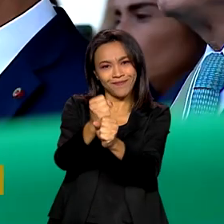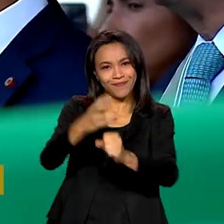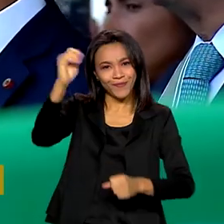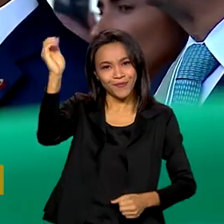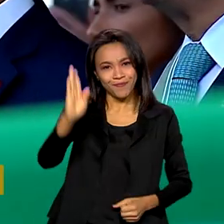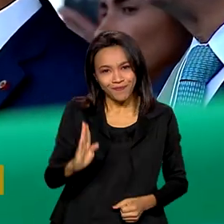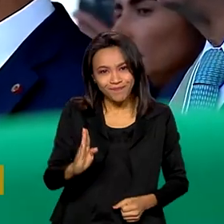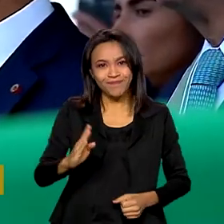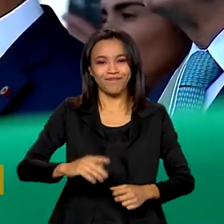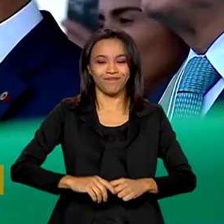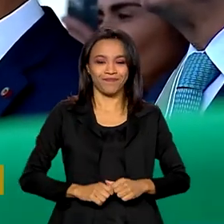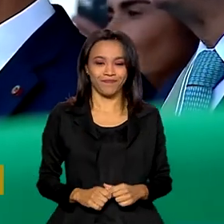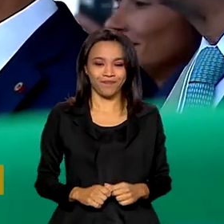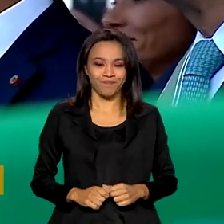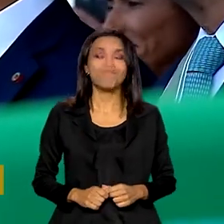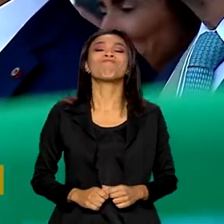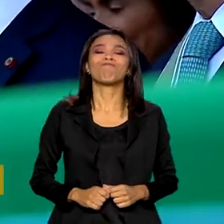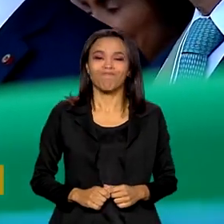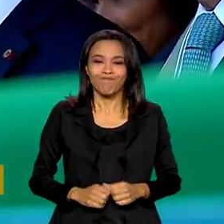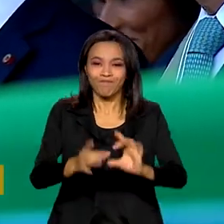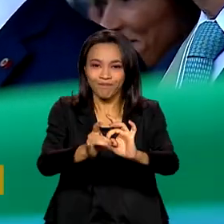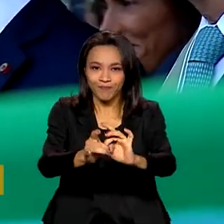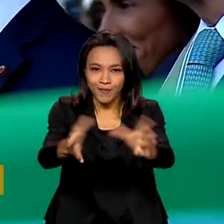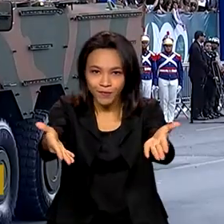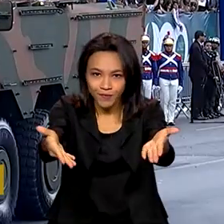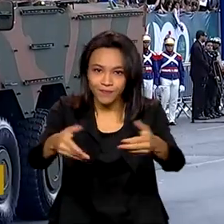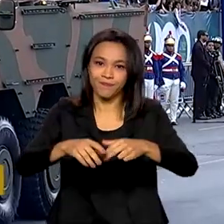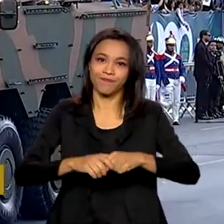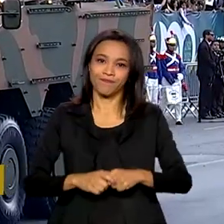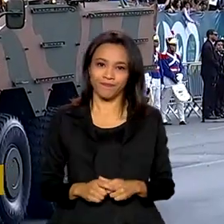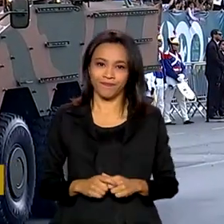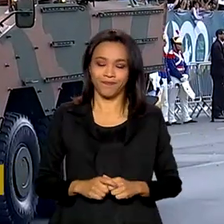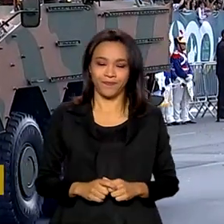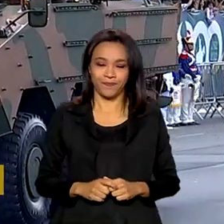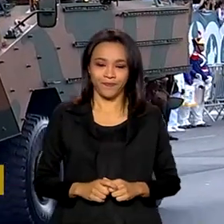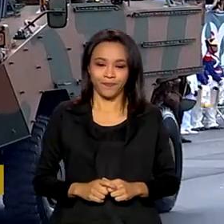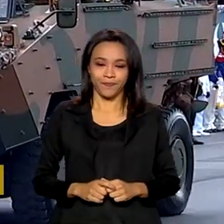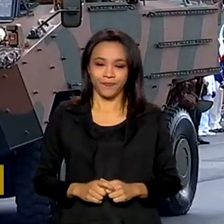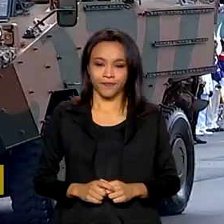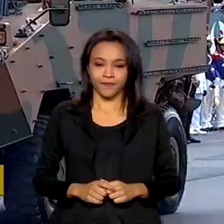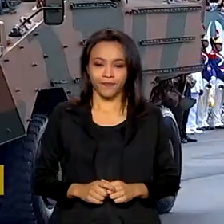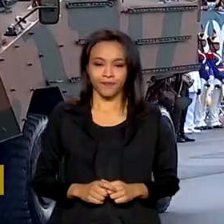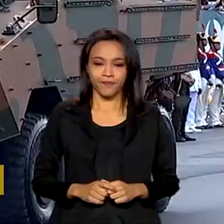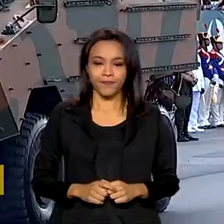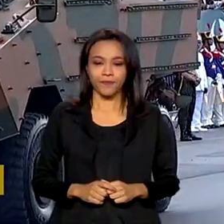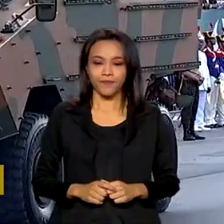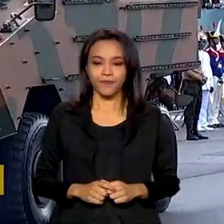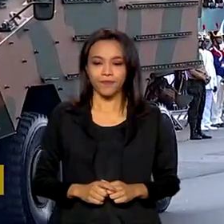independência.